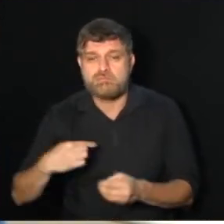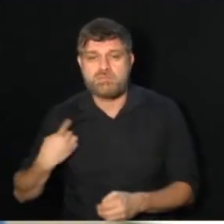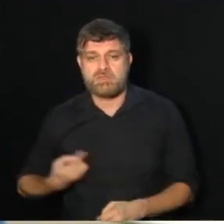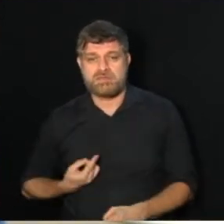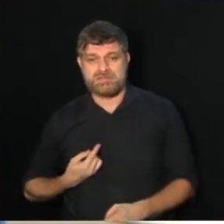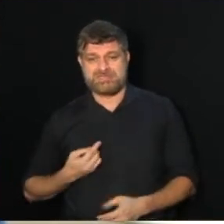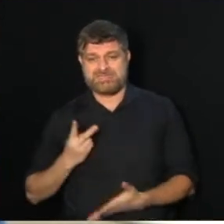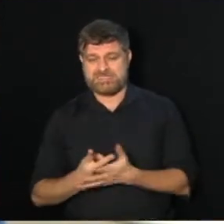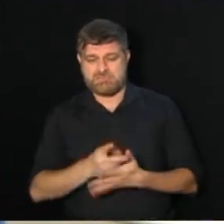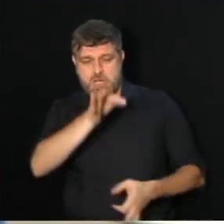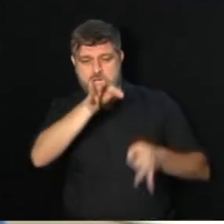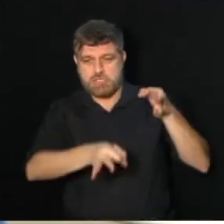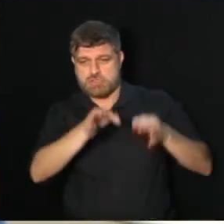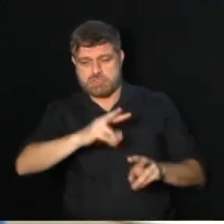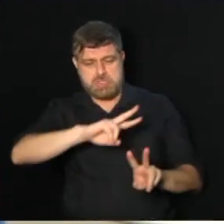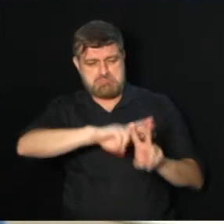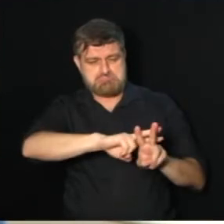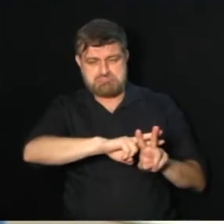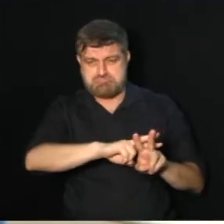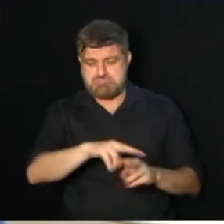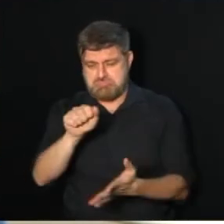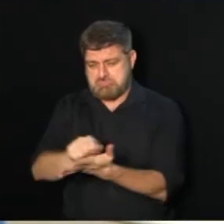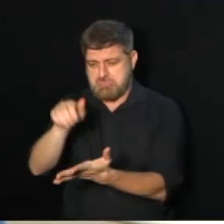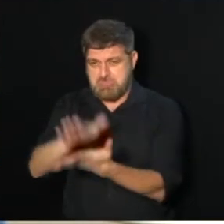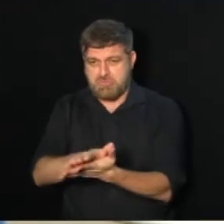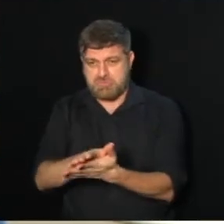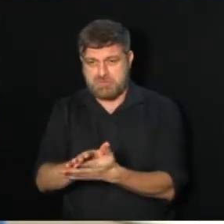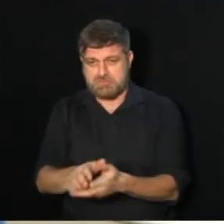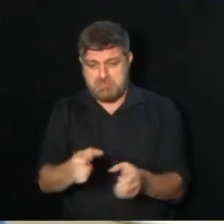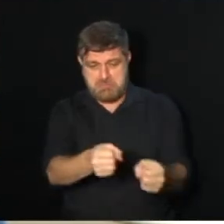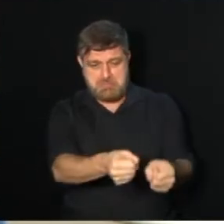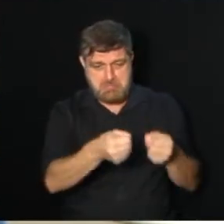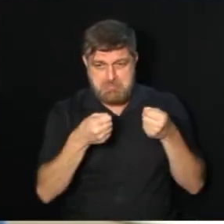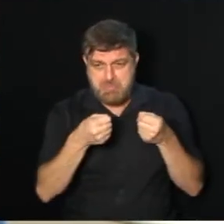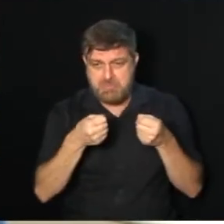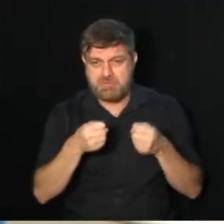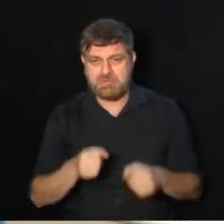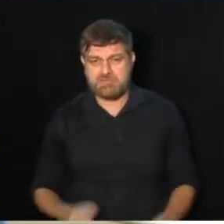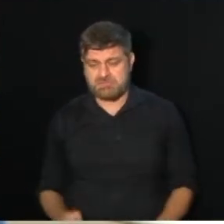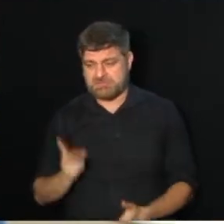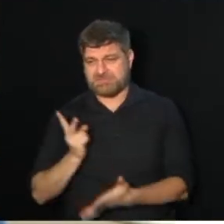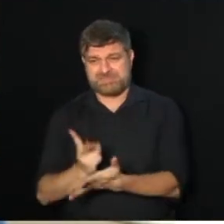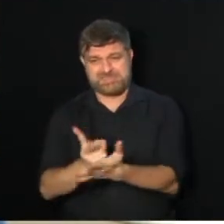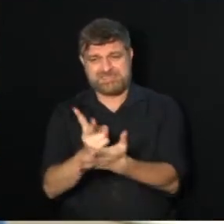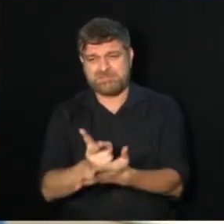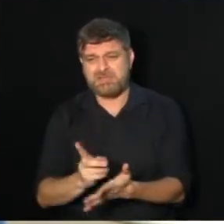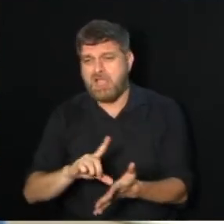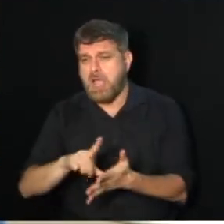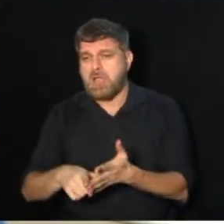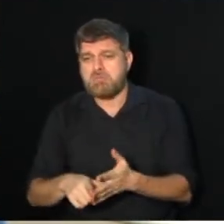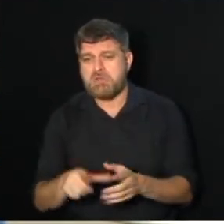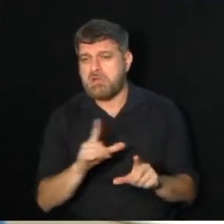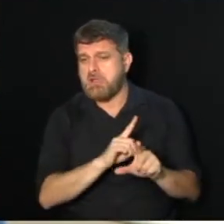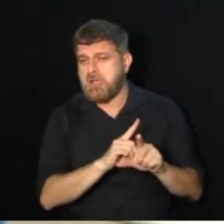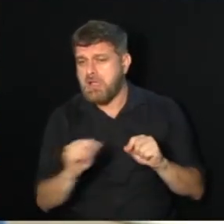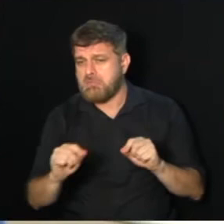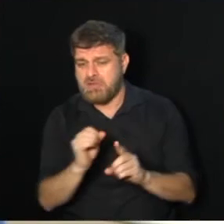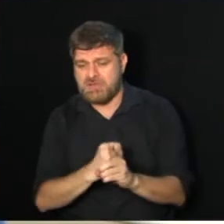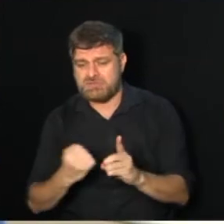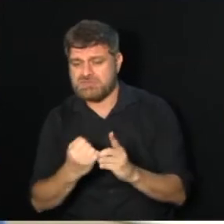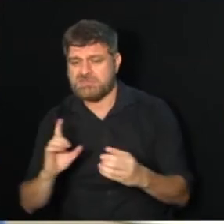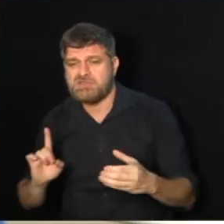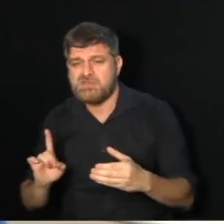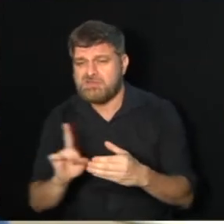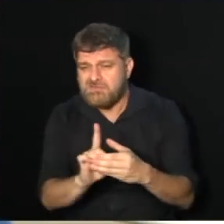aplicarmos só a justiça retributiva, que pelo que o indivíduo fez, aplicar uma pena, após o cumprimento da pena, ele vai voltar para a